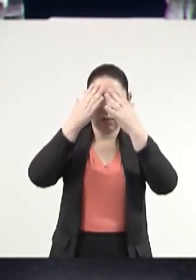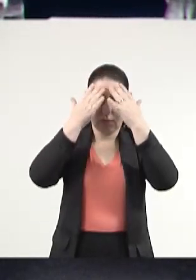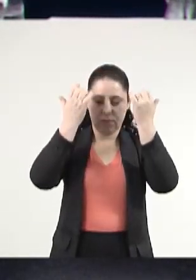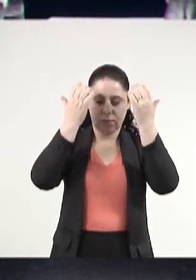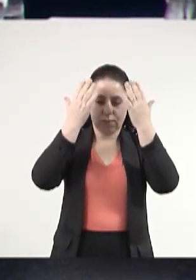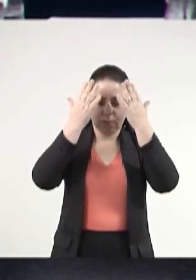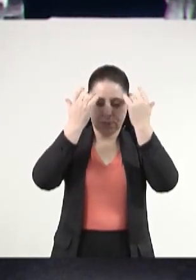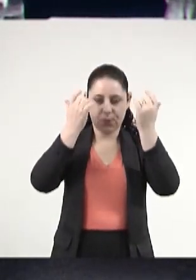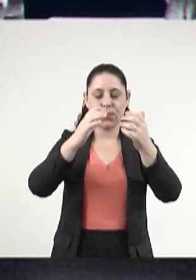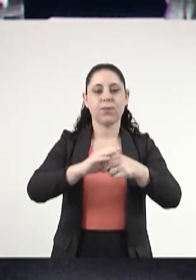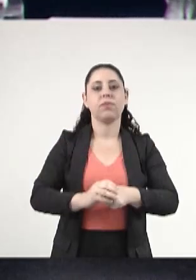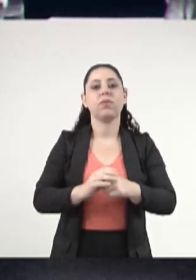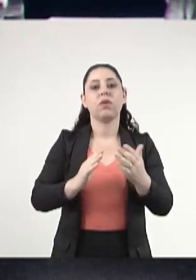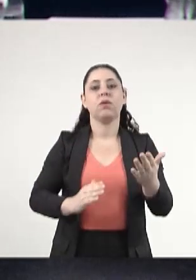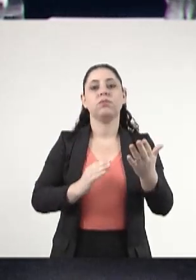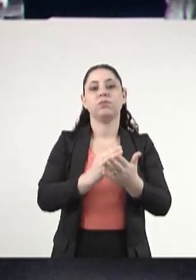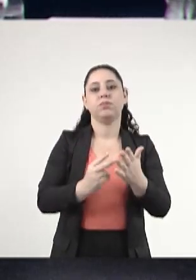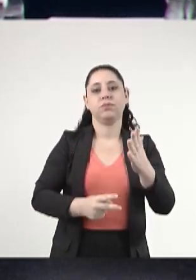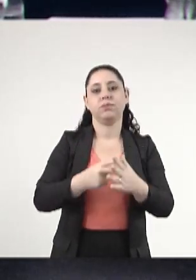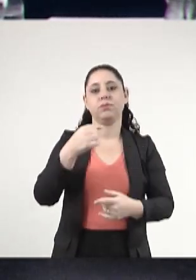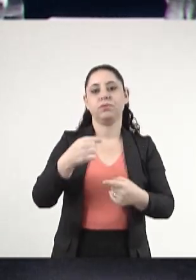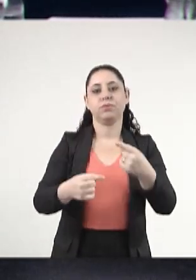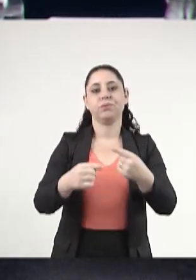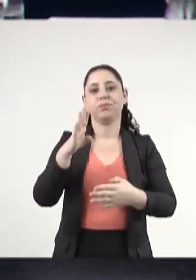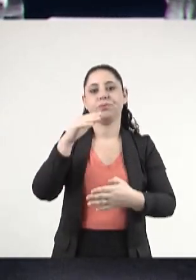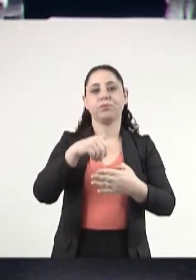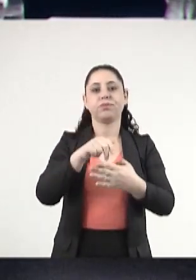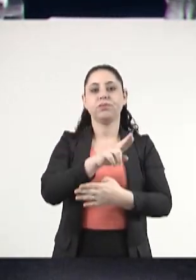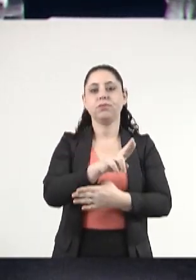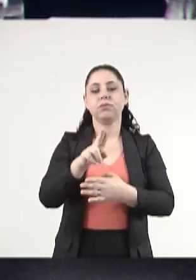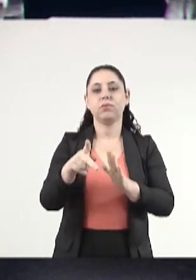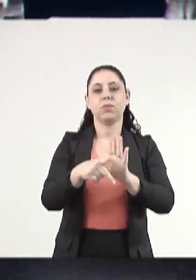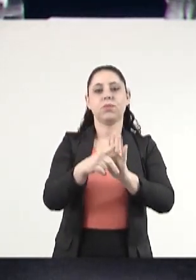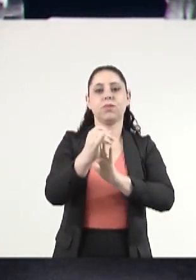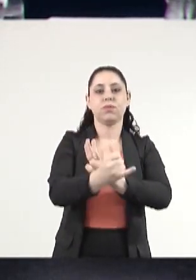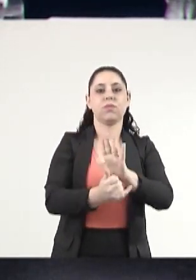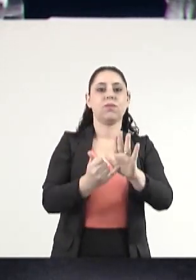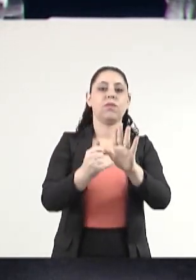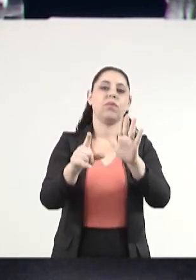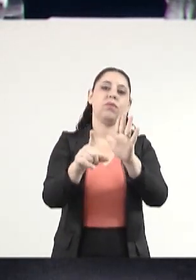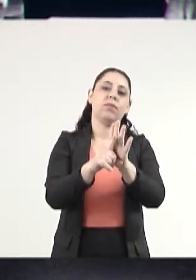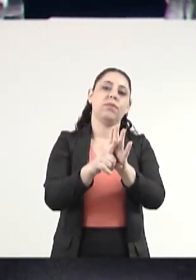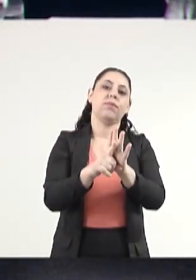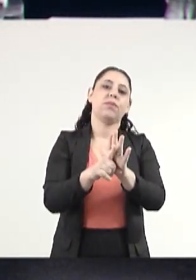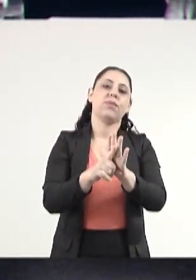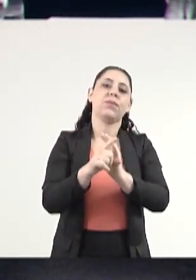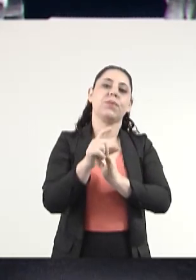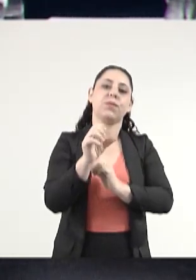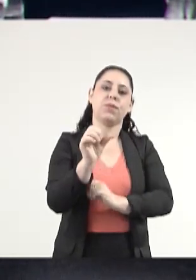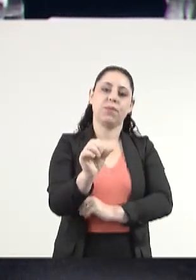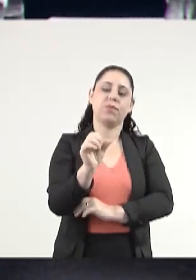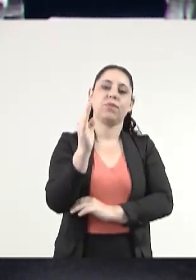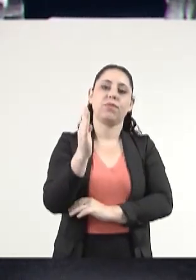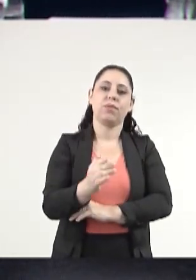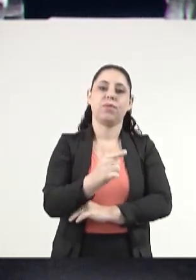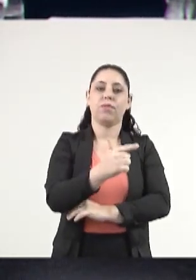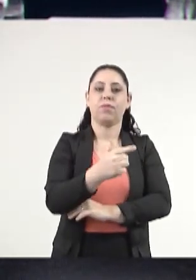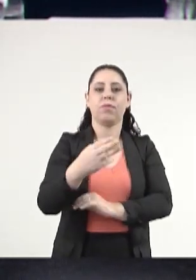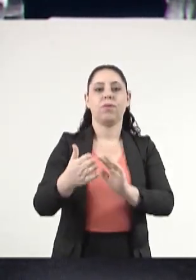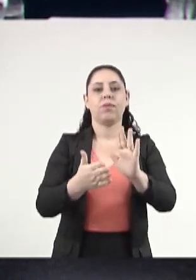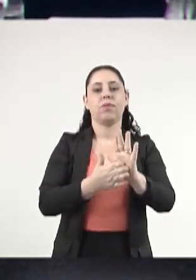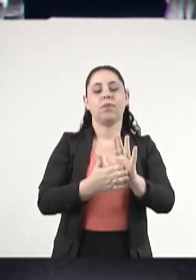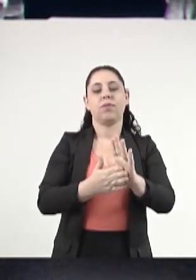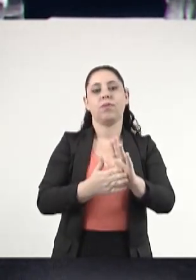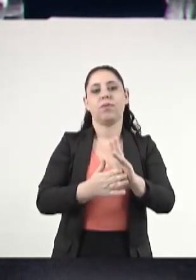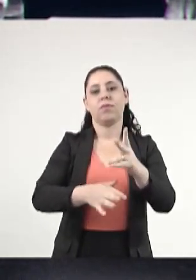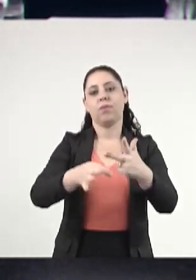Duarte. Foi aprovado em segunda discussão e votação nominal o projeto de lei número 6/23, de autoria